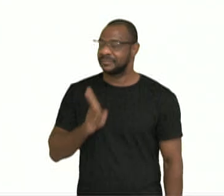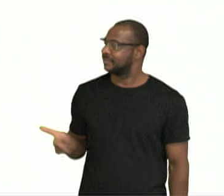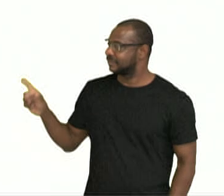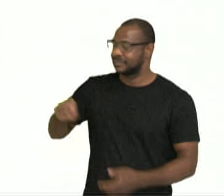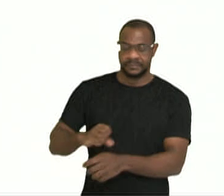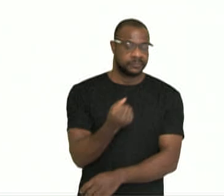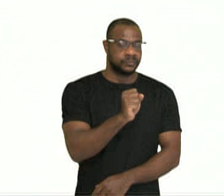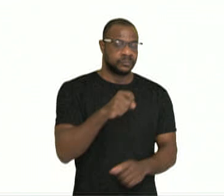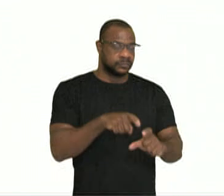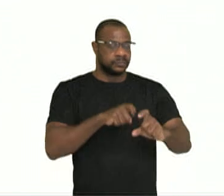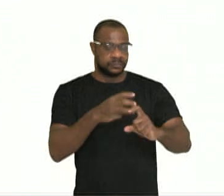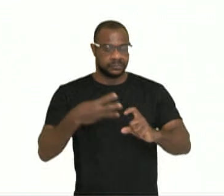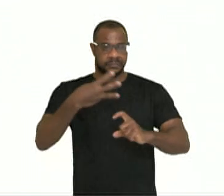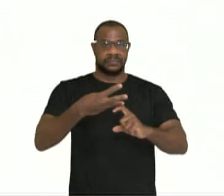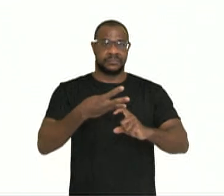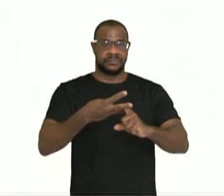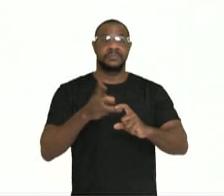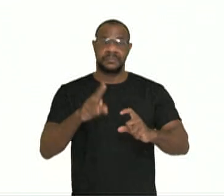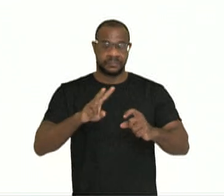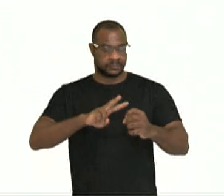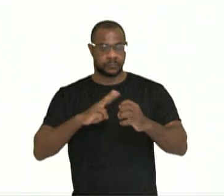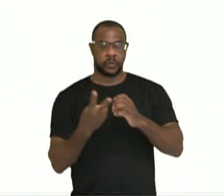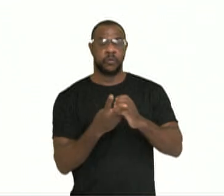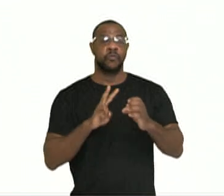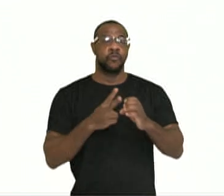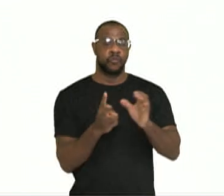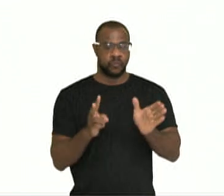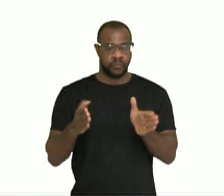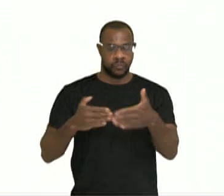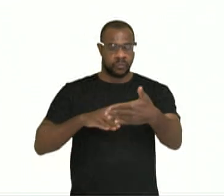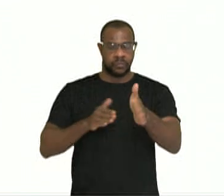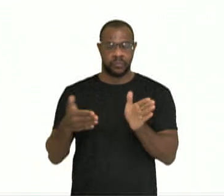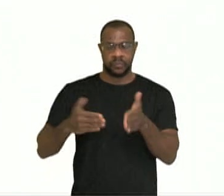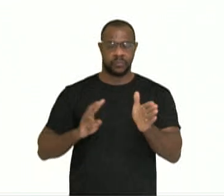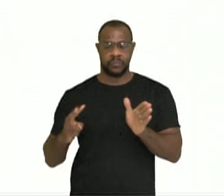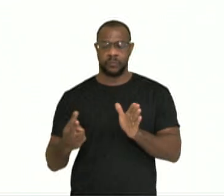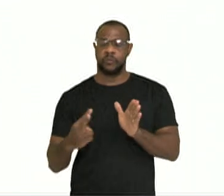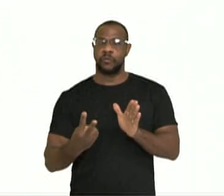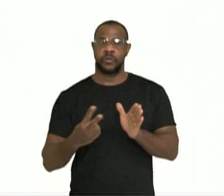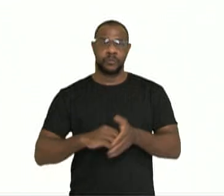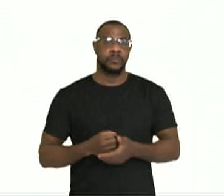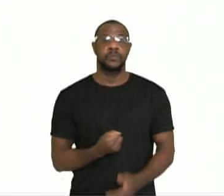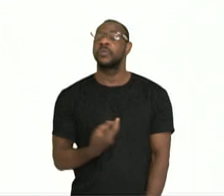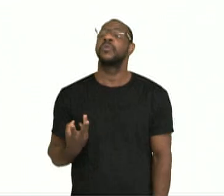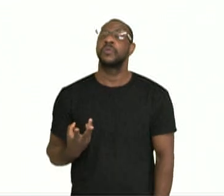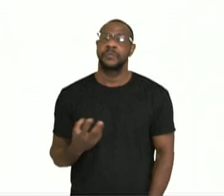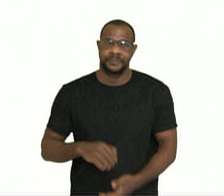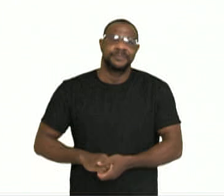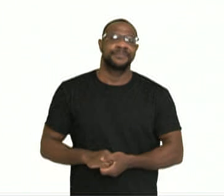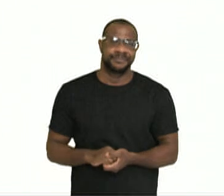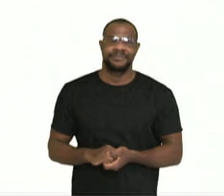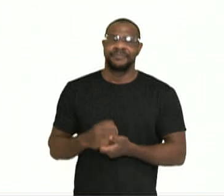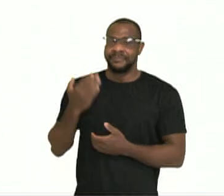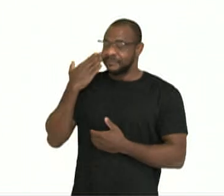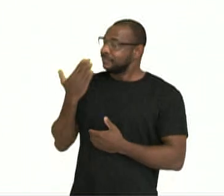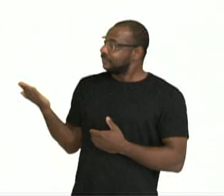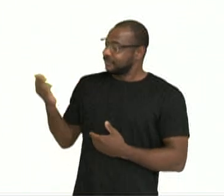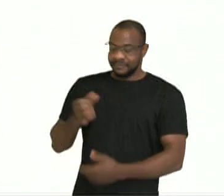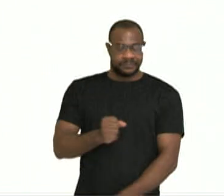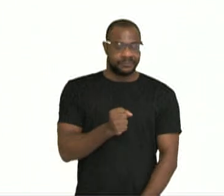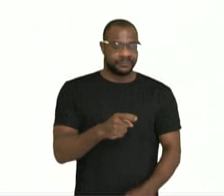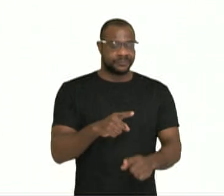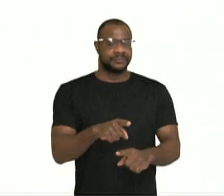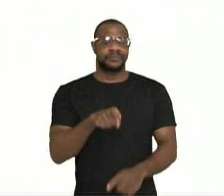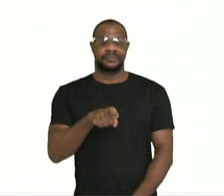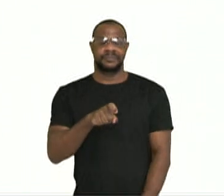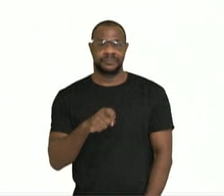cubo é o volume daquele paralelepípedo azul. Quanto é? 8x ao cubo. Bem